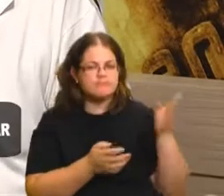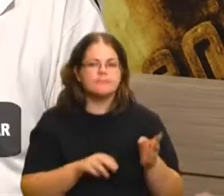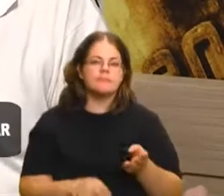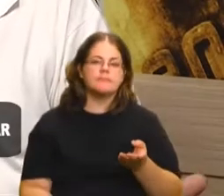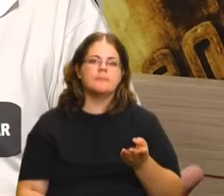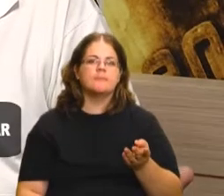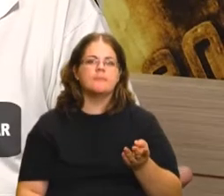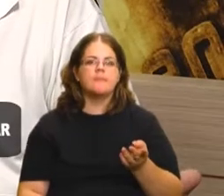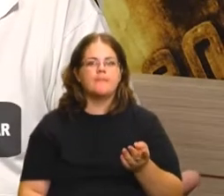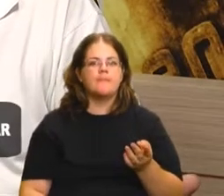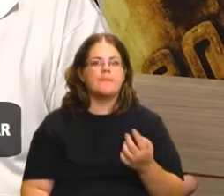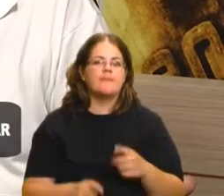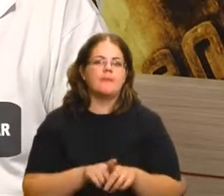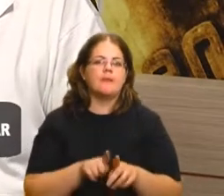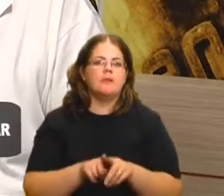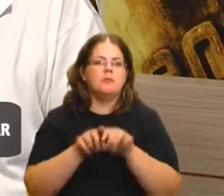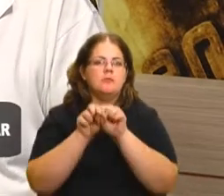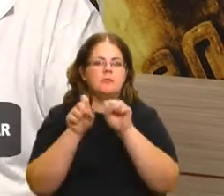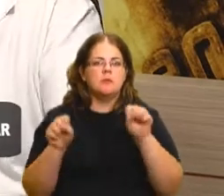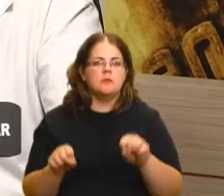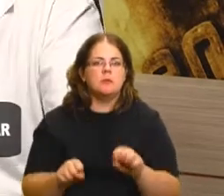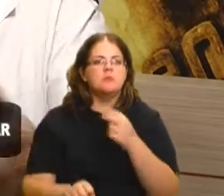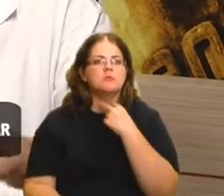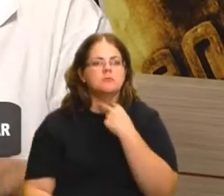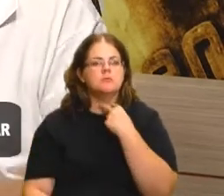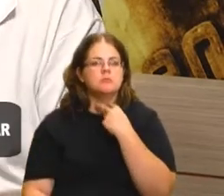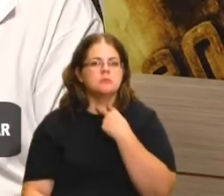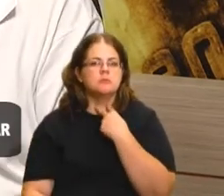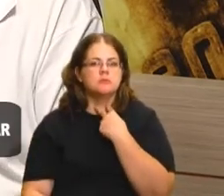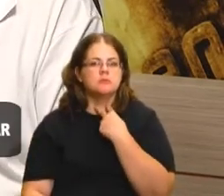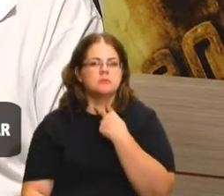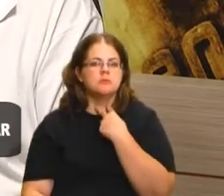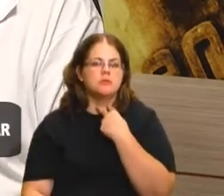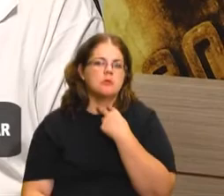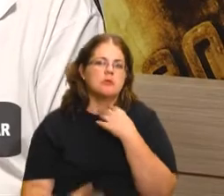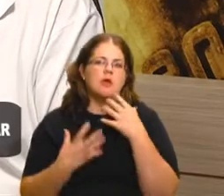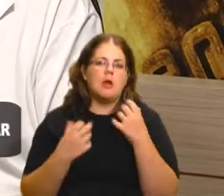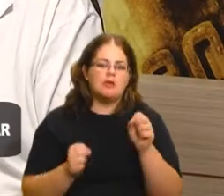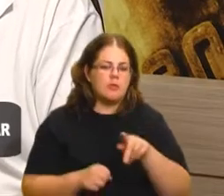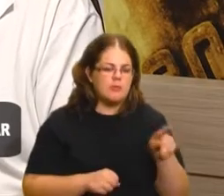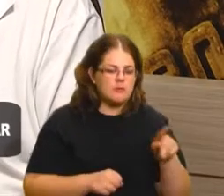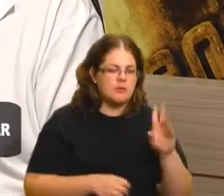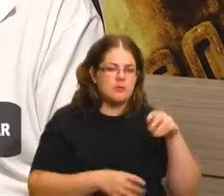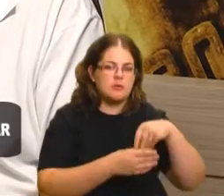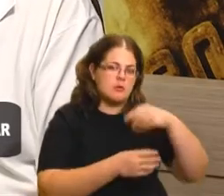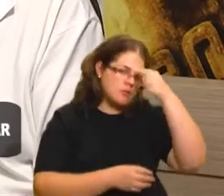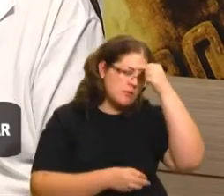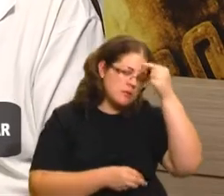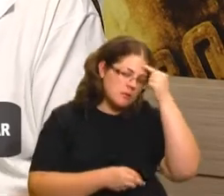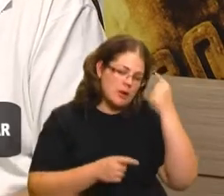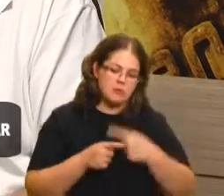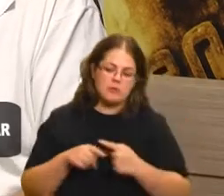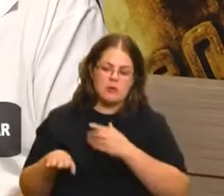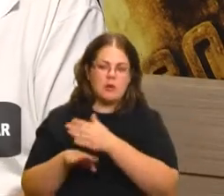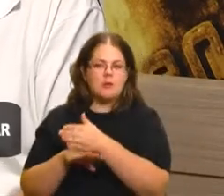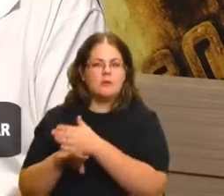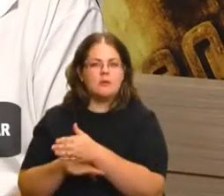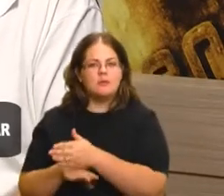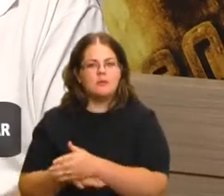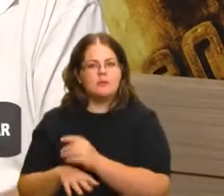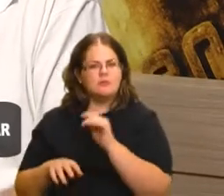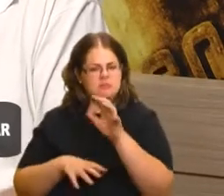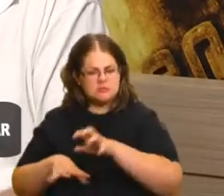Uma pessoa que fosse mal vista pelo sistema não poderia jamais ser admitida como professor de uma universidade. E existe, às